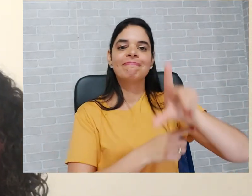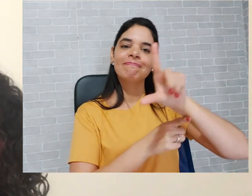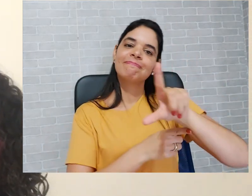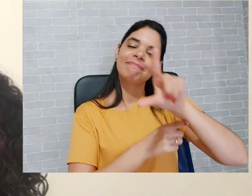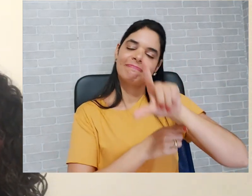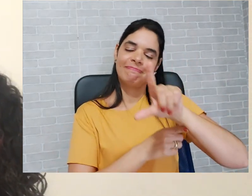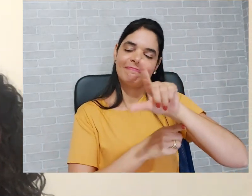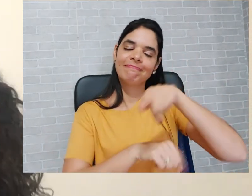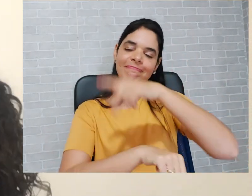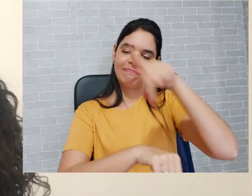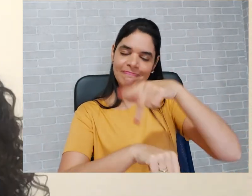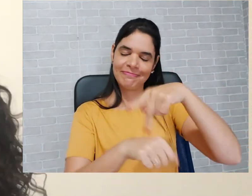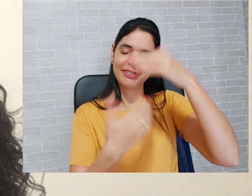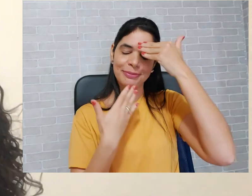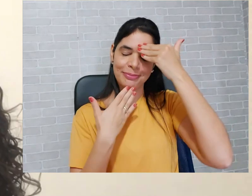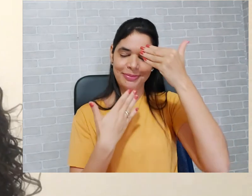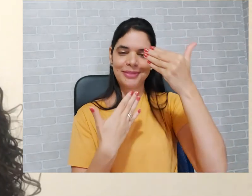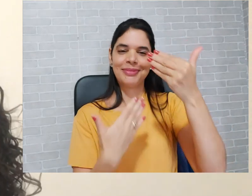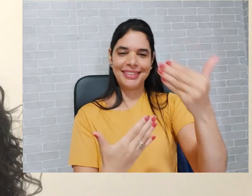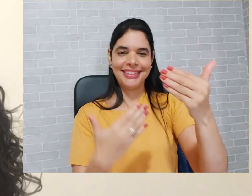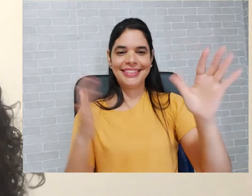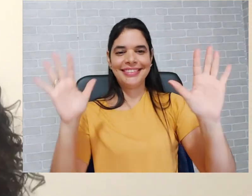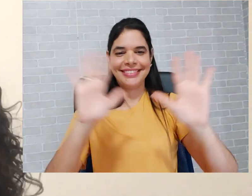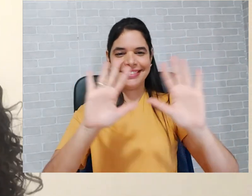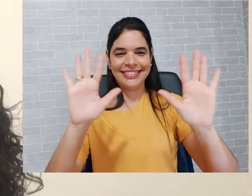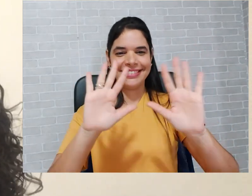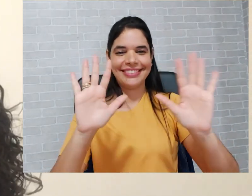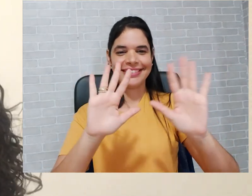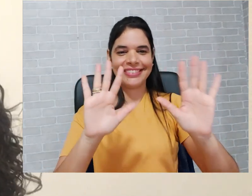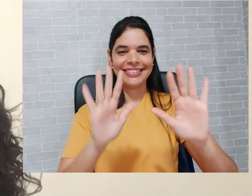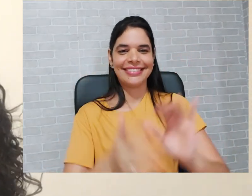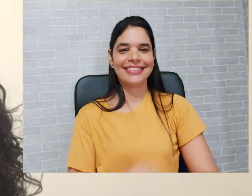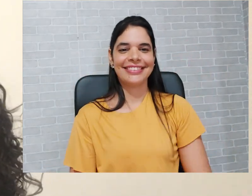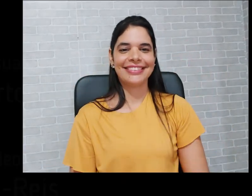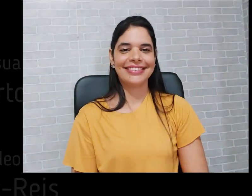desse país. Obrigada pela atenção e até logo.